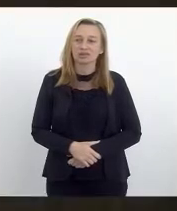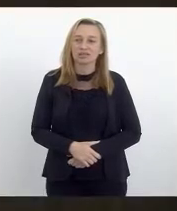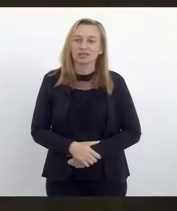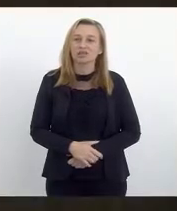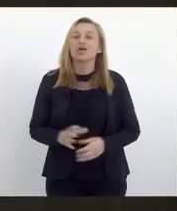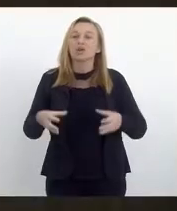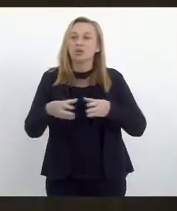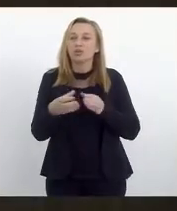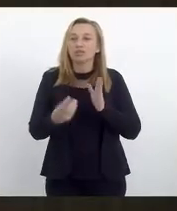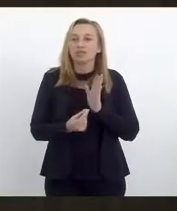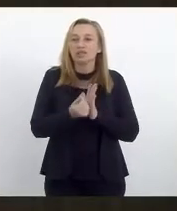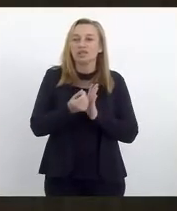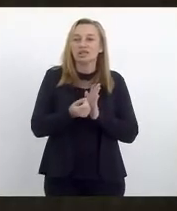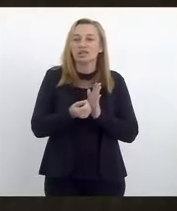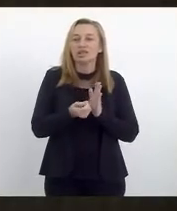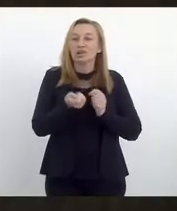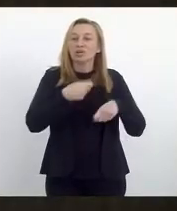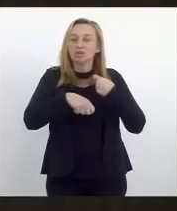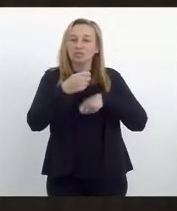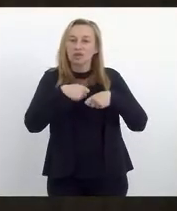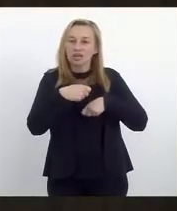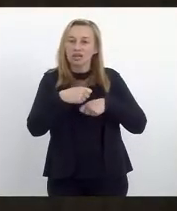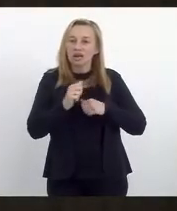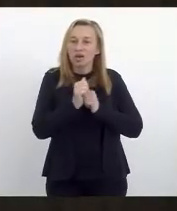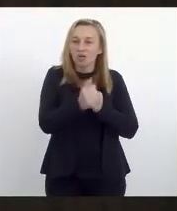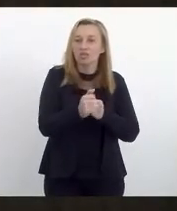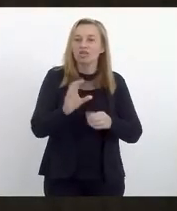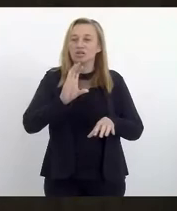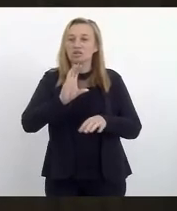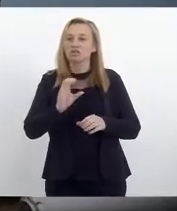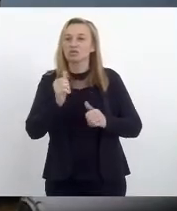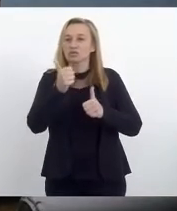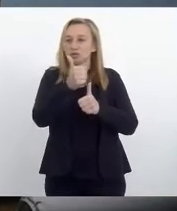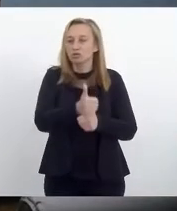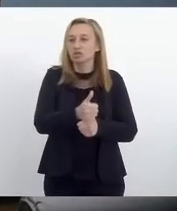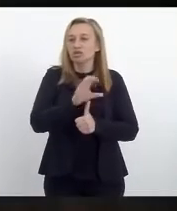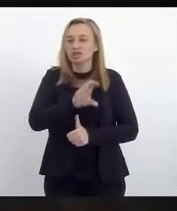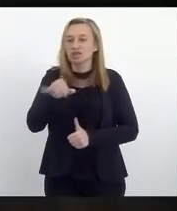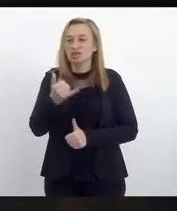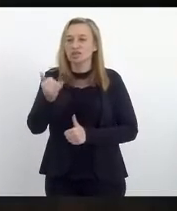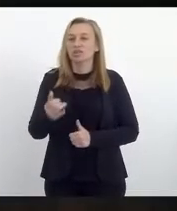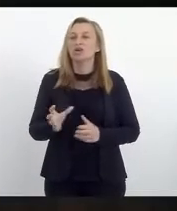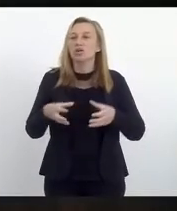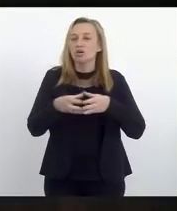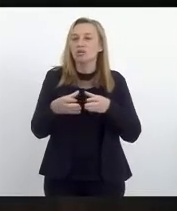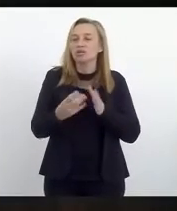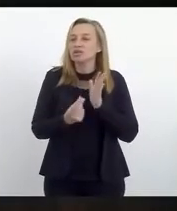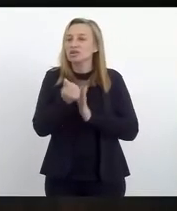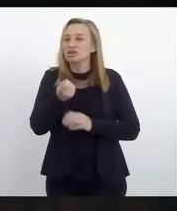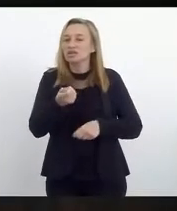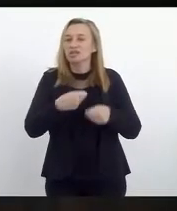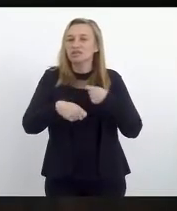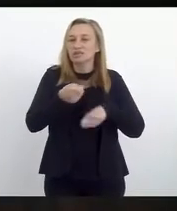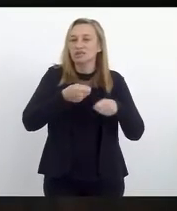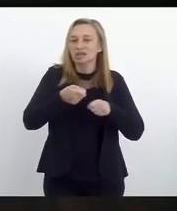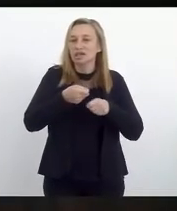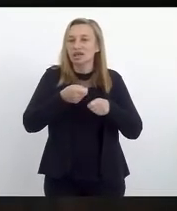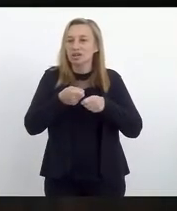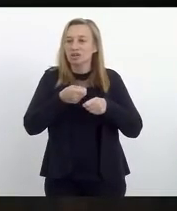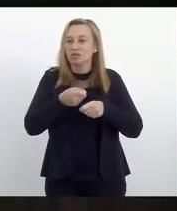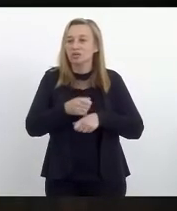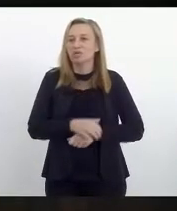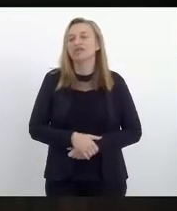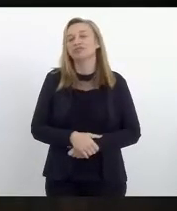Comissão de Economia acompanha o substitutivo da CCJ. Pela Comissão de Orçamento, Finanças, Fiscalização Financeira